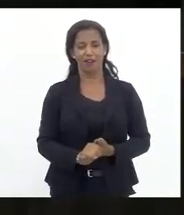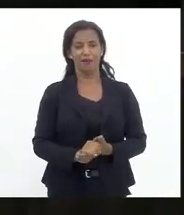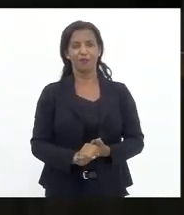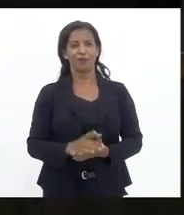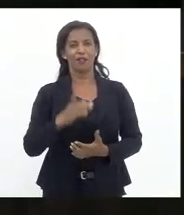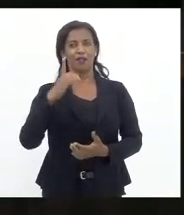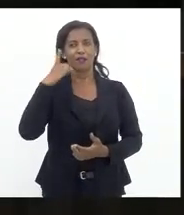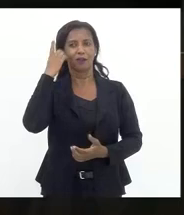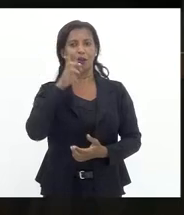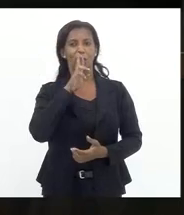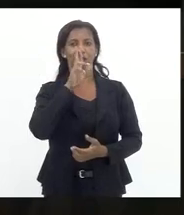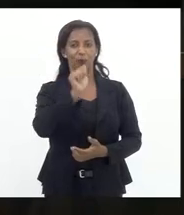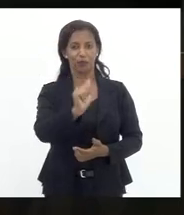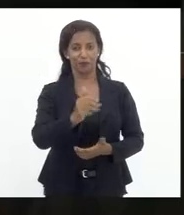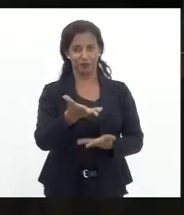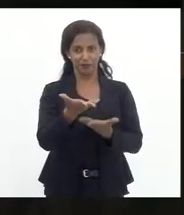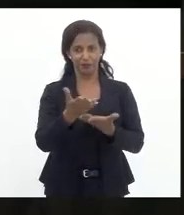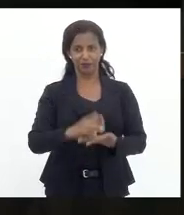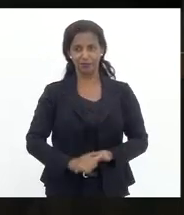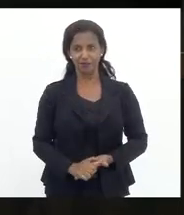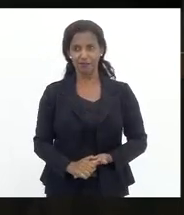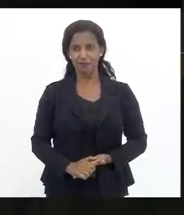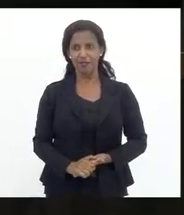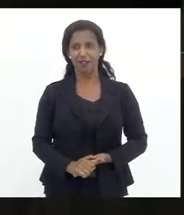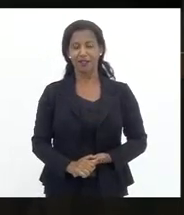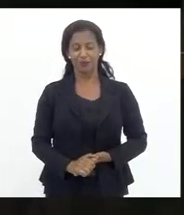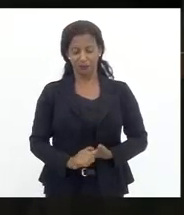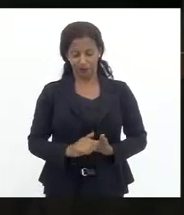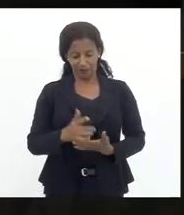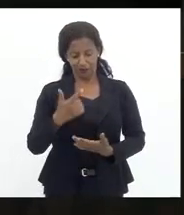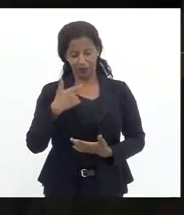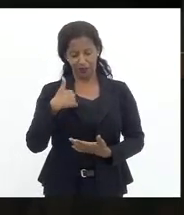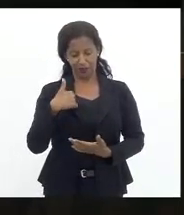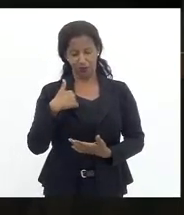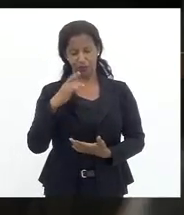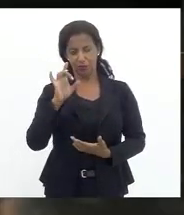Rodrigo Amorim, que eu vou só fazer